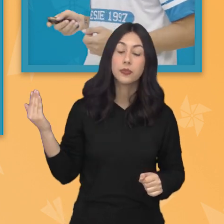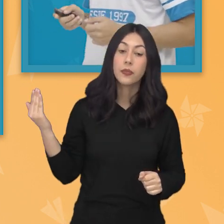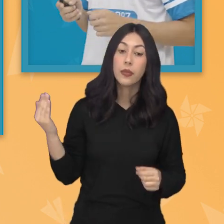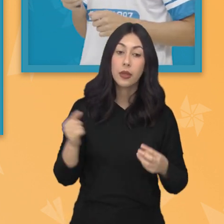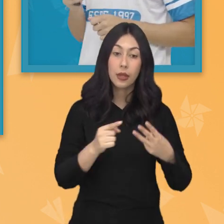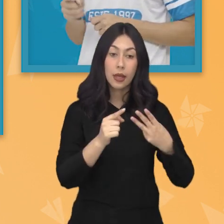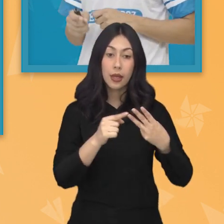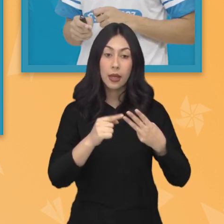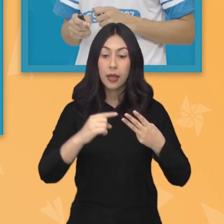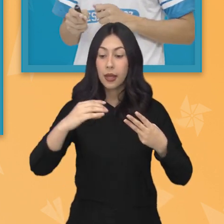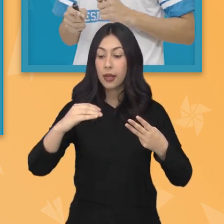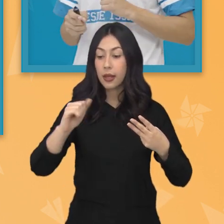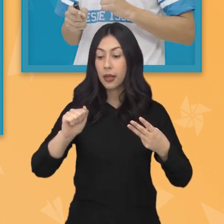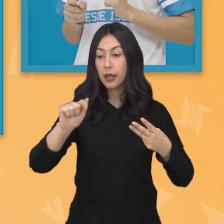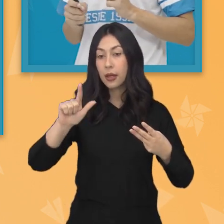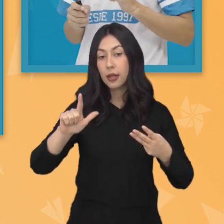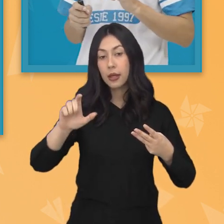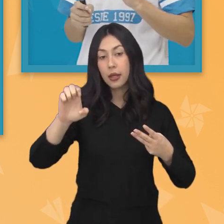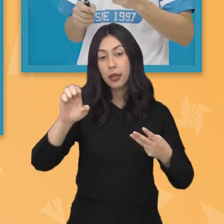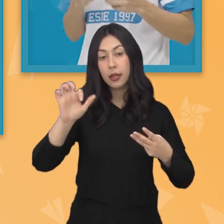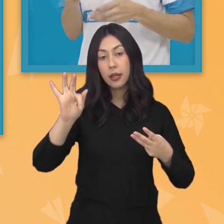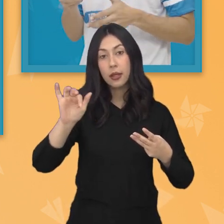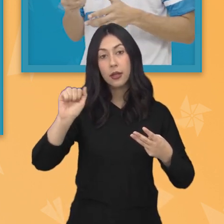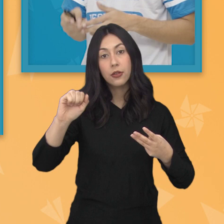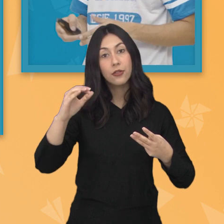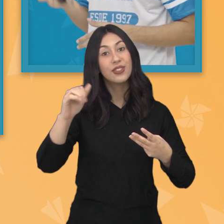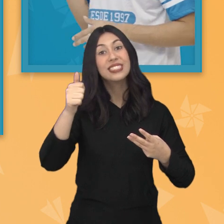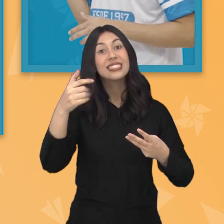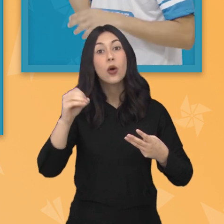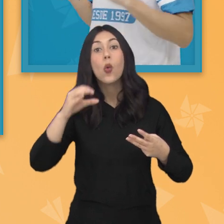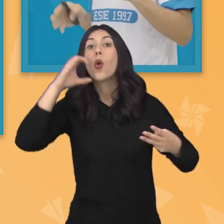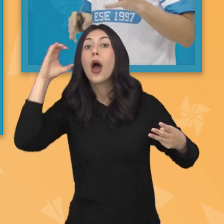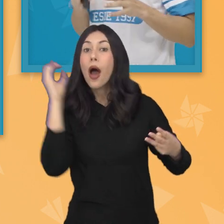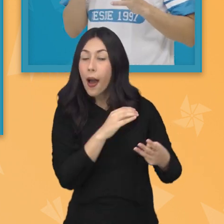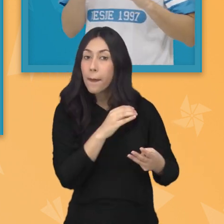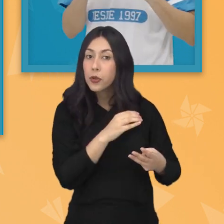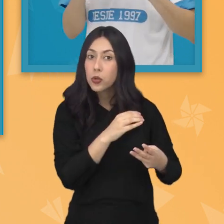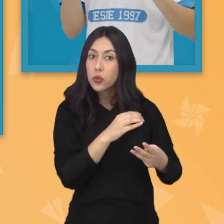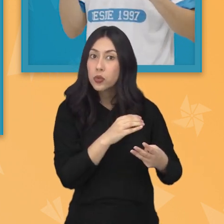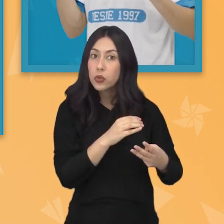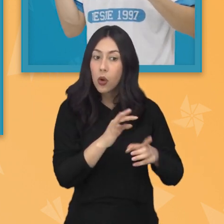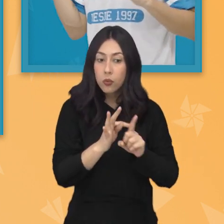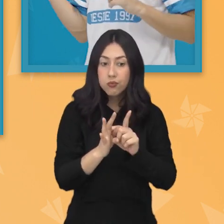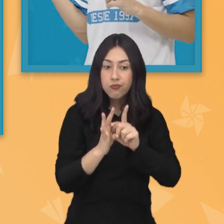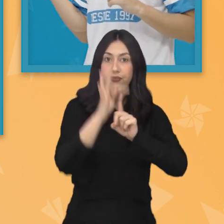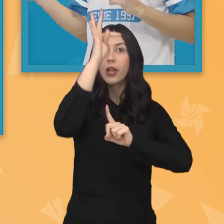E a calefação, que é a passagem forçada e brusca, onde a temperatura vai ser